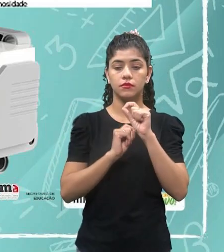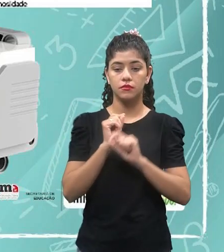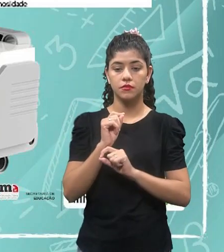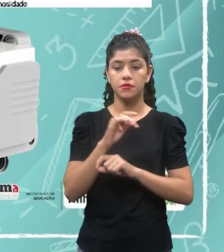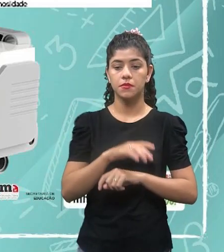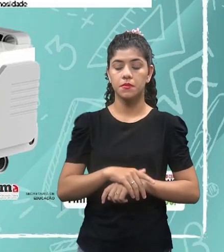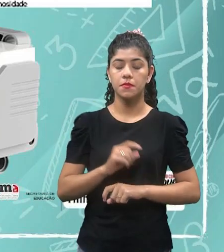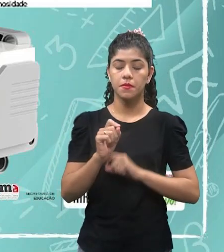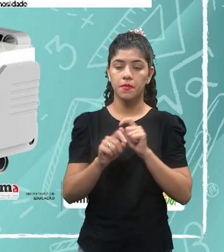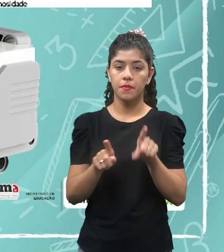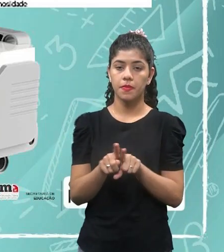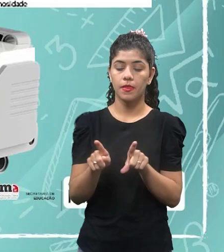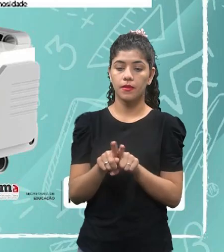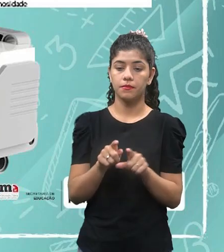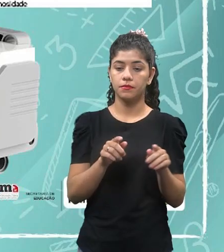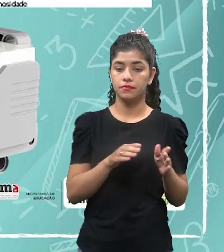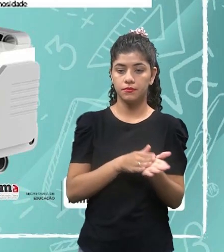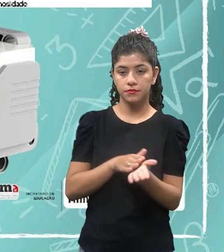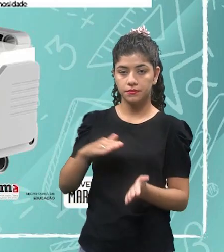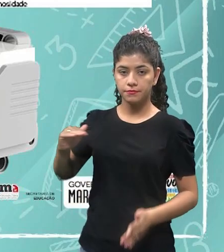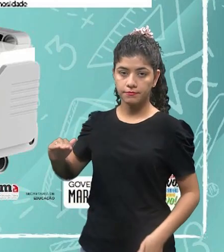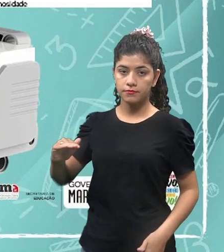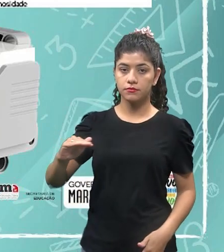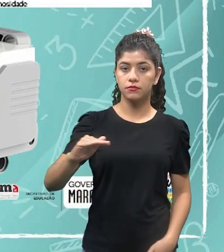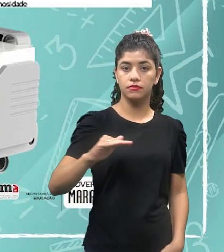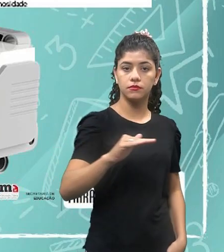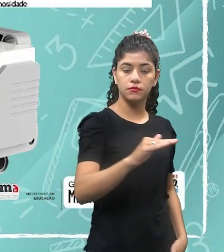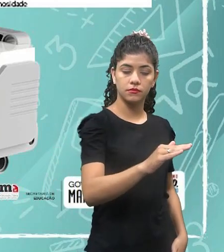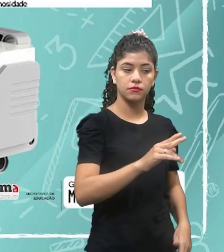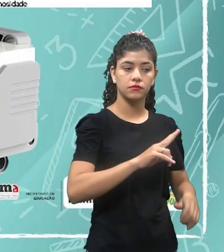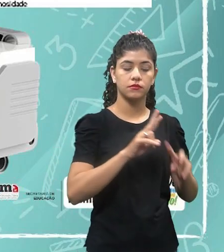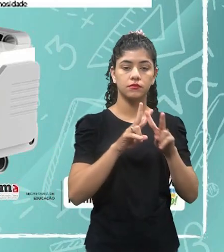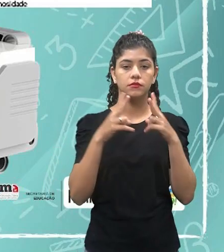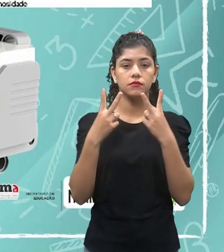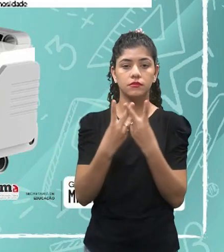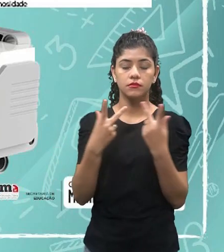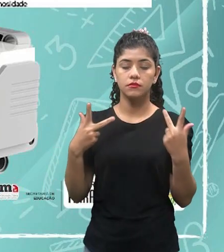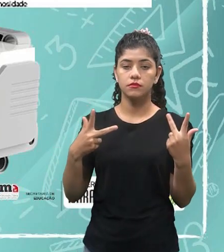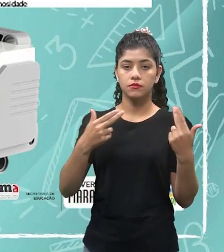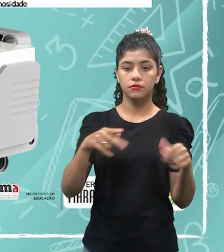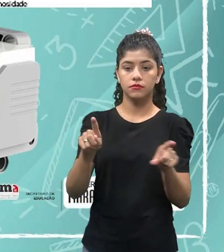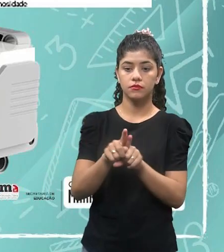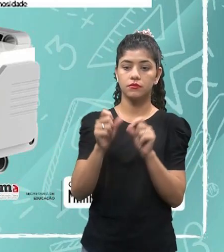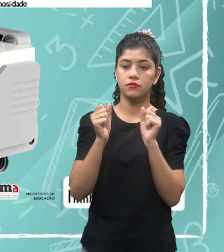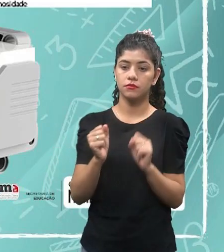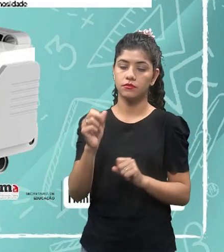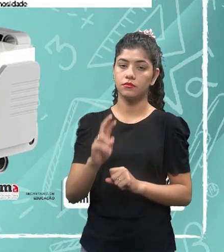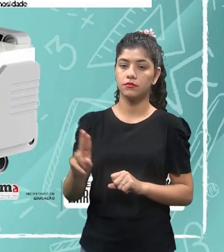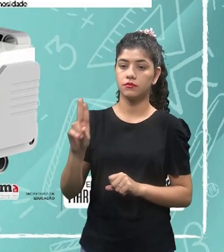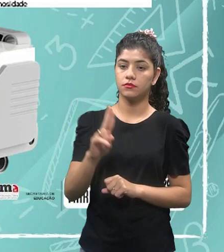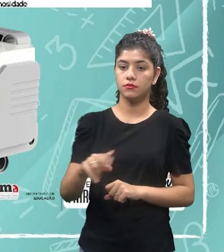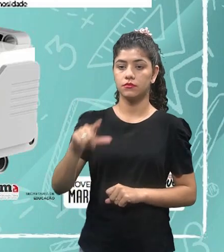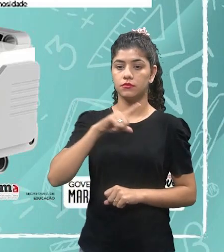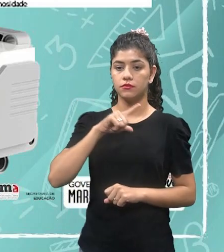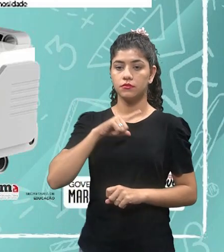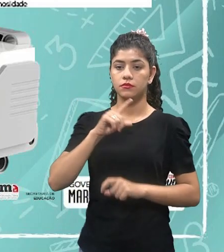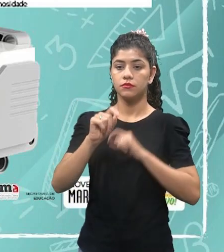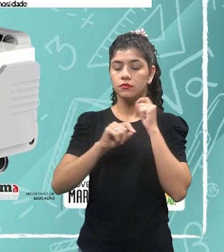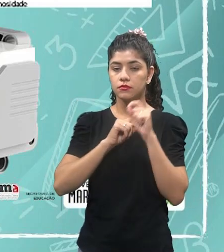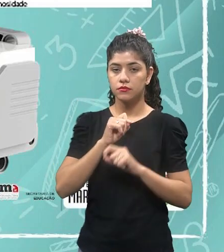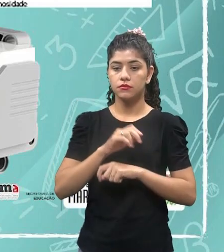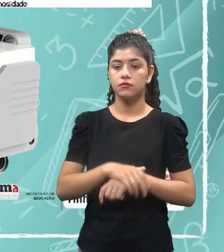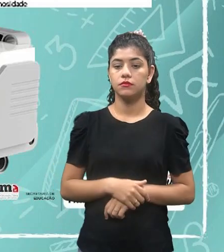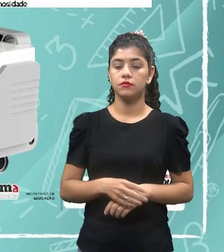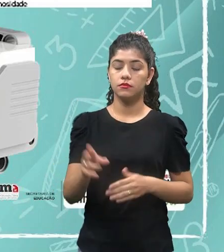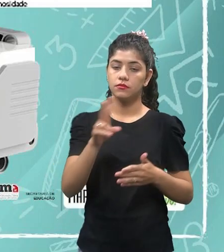se conduzir numa linha reta com a mesma velocidade. Também pode ser usado para se obter uma